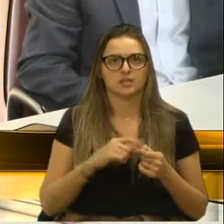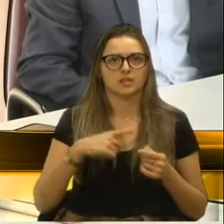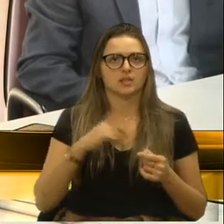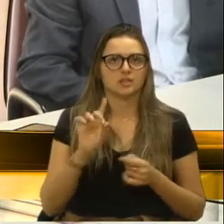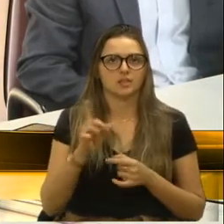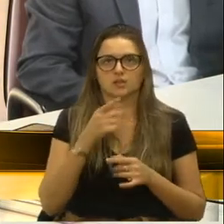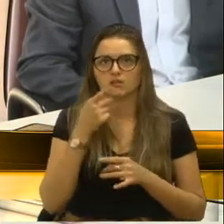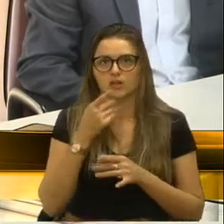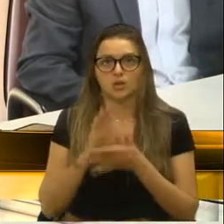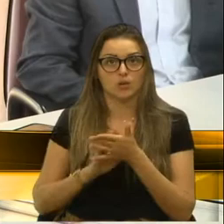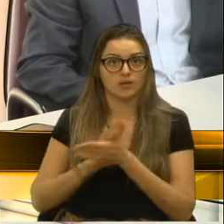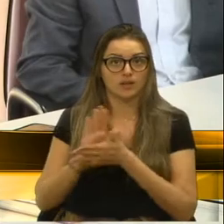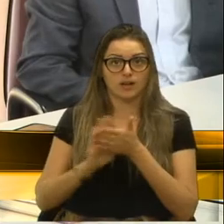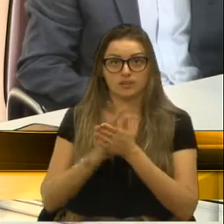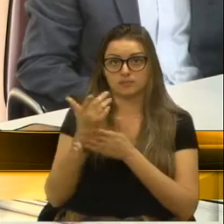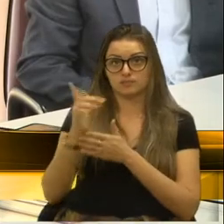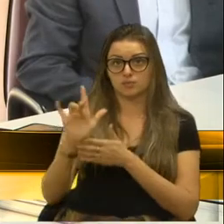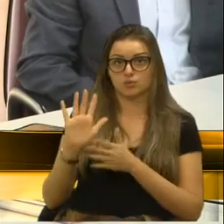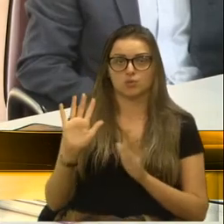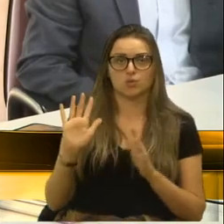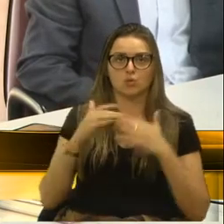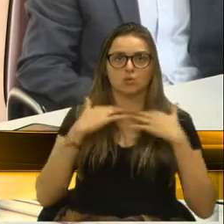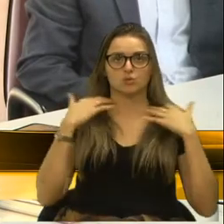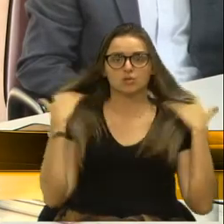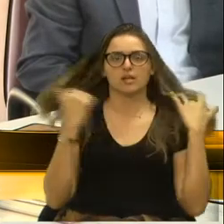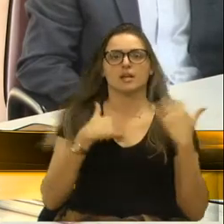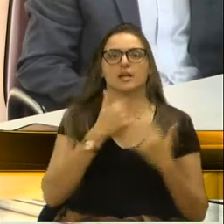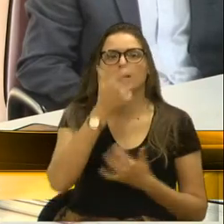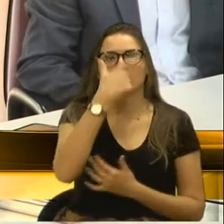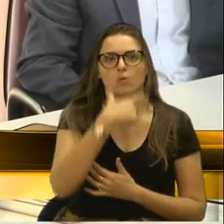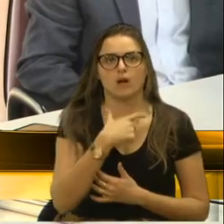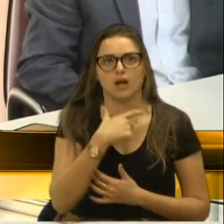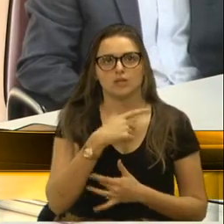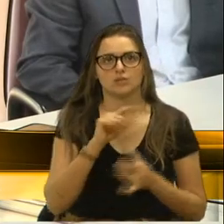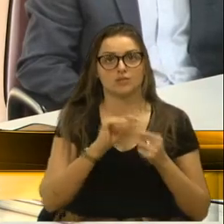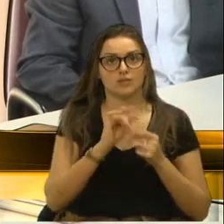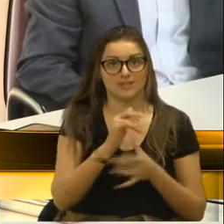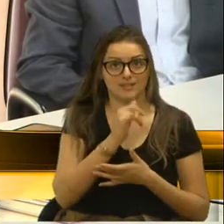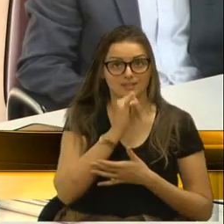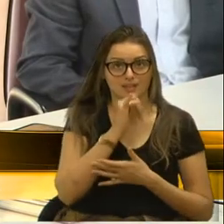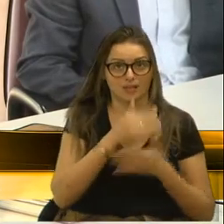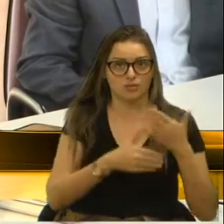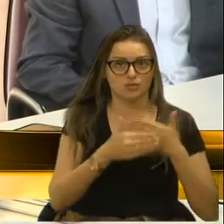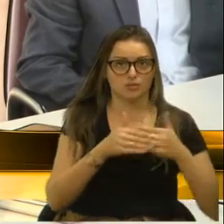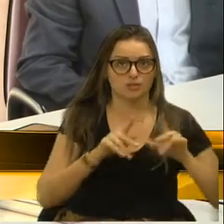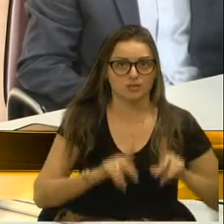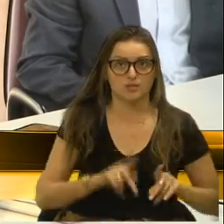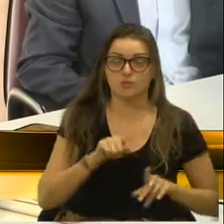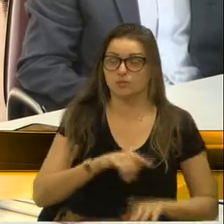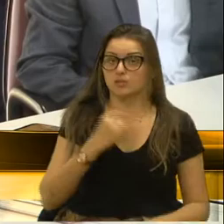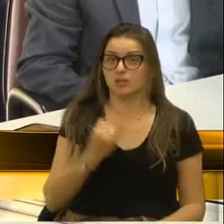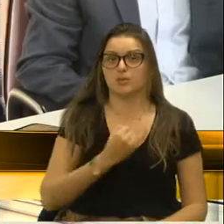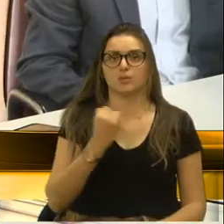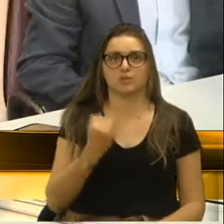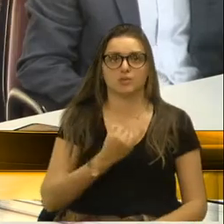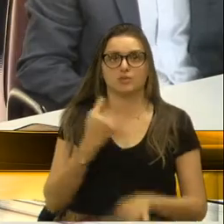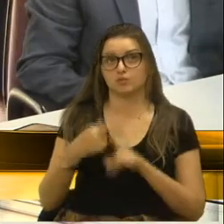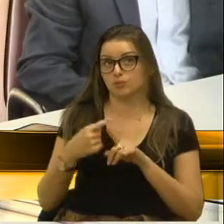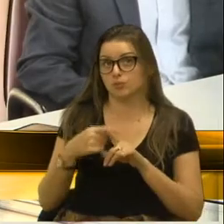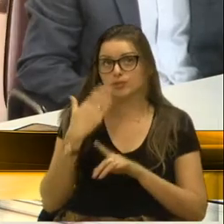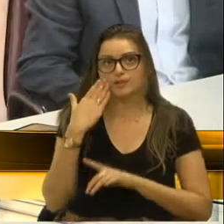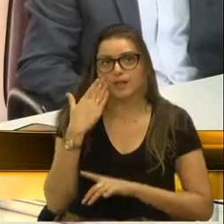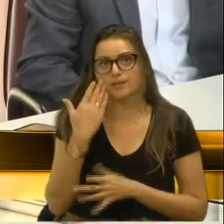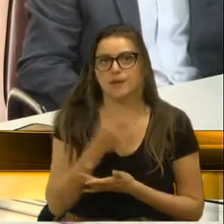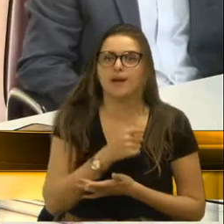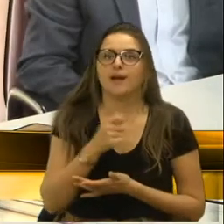para os demais, e aí fica todo mundo, né? E acho que essa questão de testar ele é importante, porque a gente sabe, né? A pessoa diz assim, eu